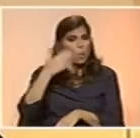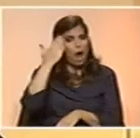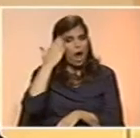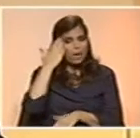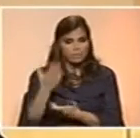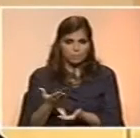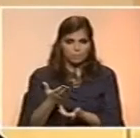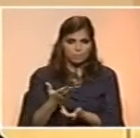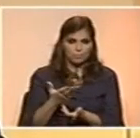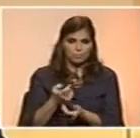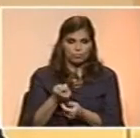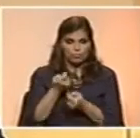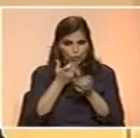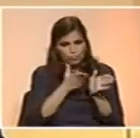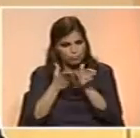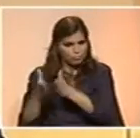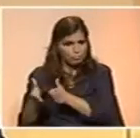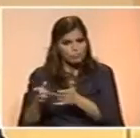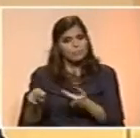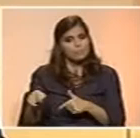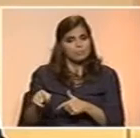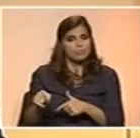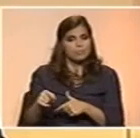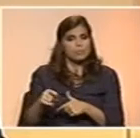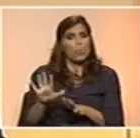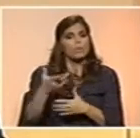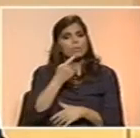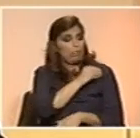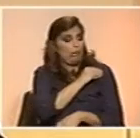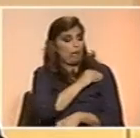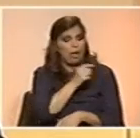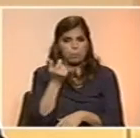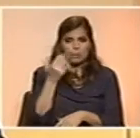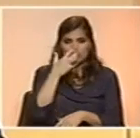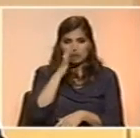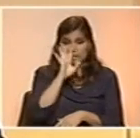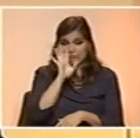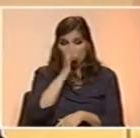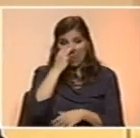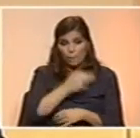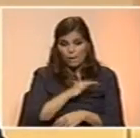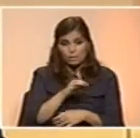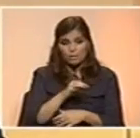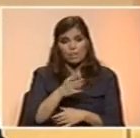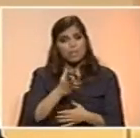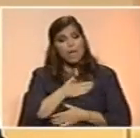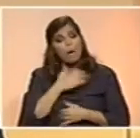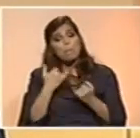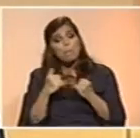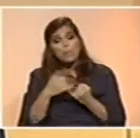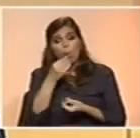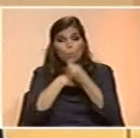agora desviando já um bocadinho para uma outra questão, quando me pergunta há pouco se é completa e quais são os riscos da adesão desta